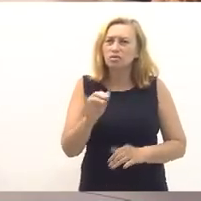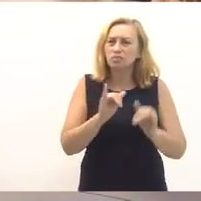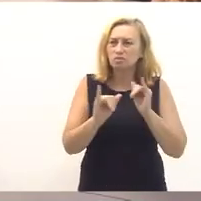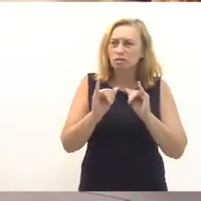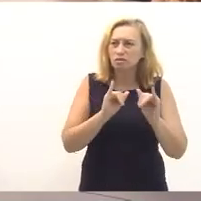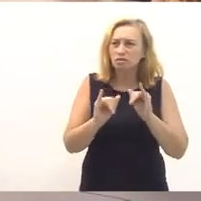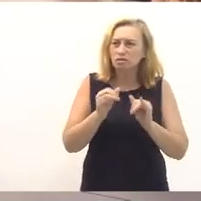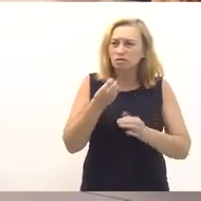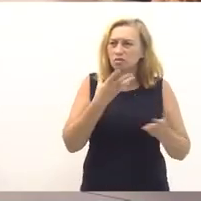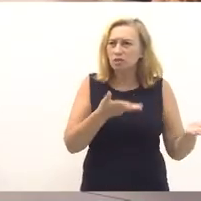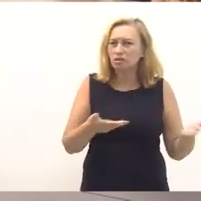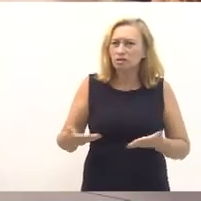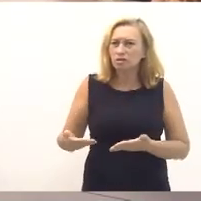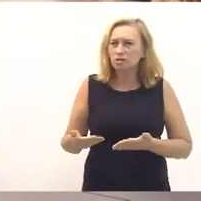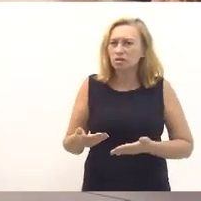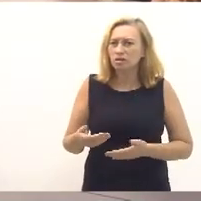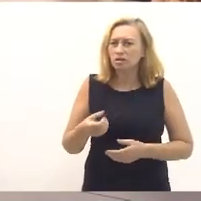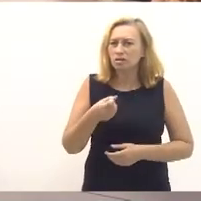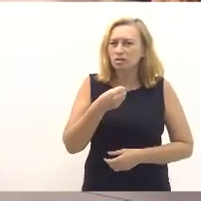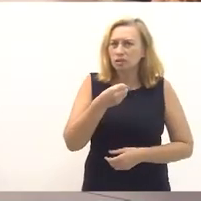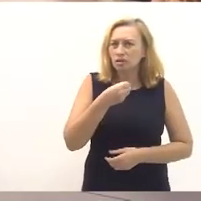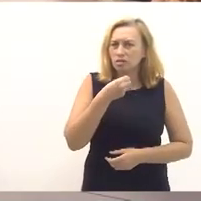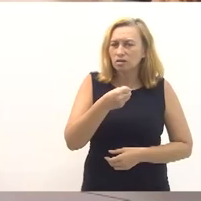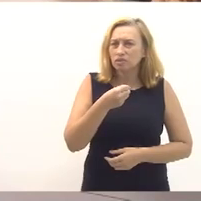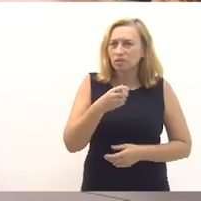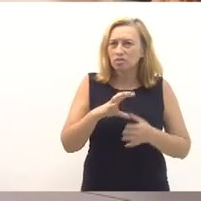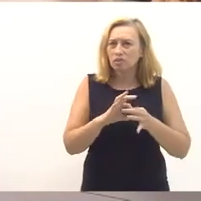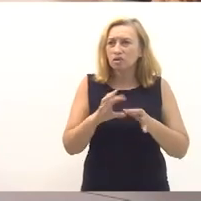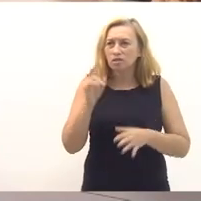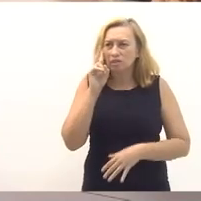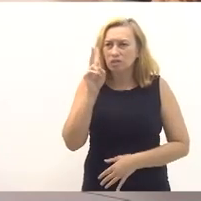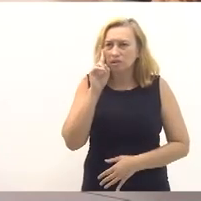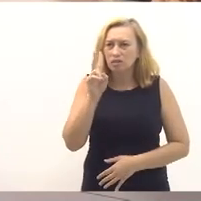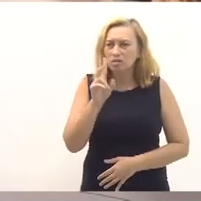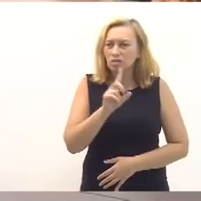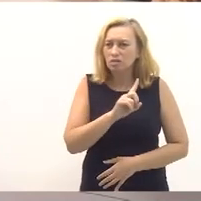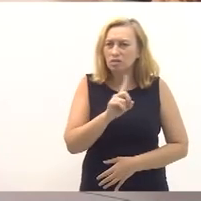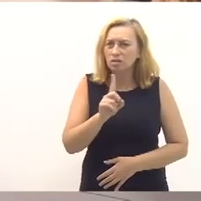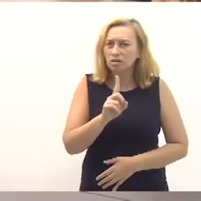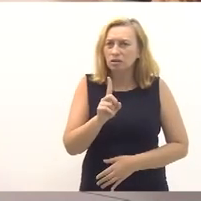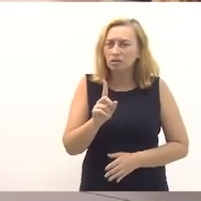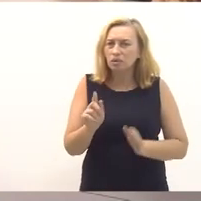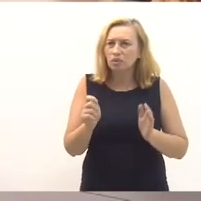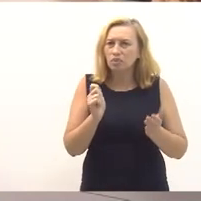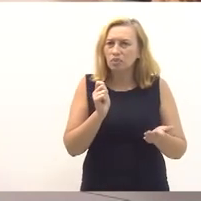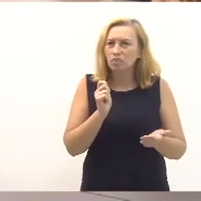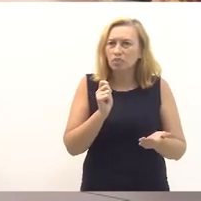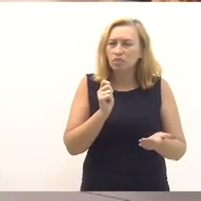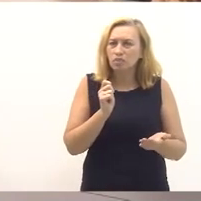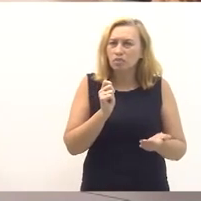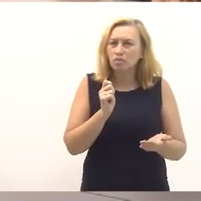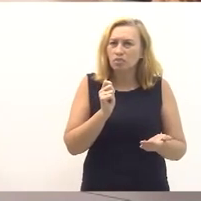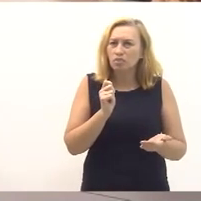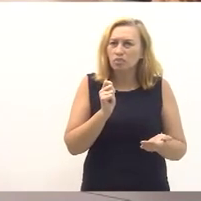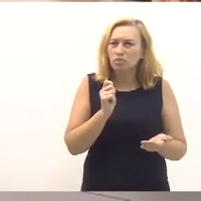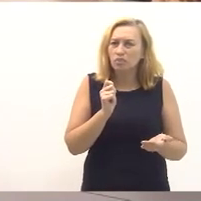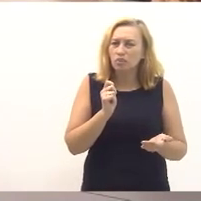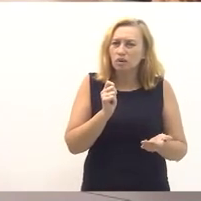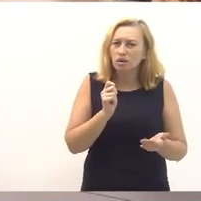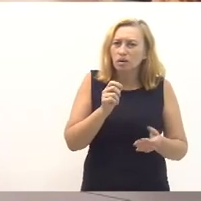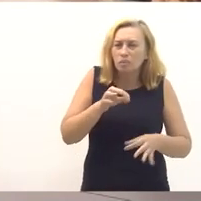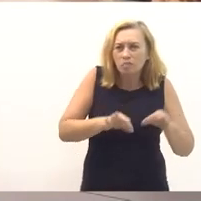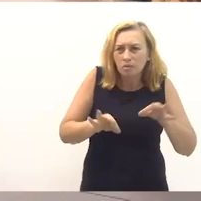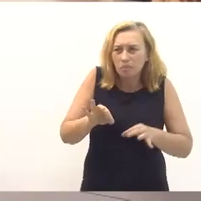e seja bem vindo a gente tem microfone aberto e lembre-se não compre plante plantar dá